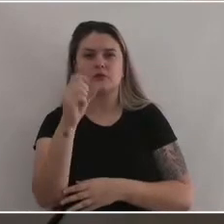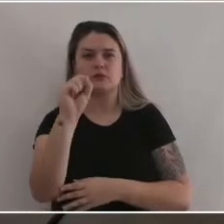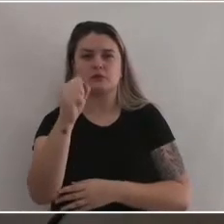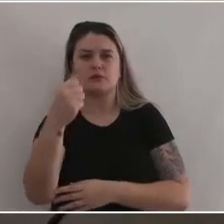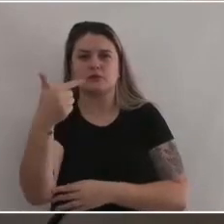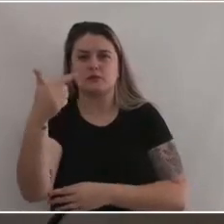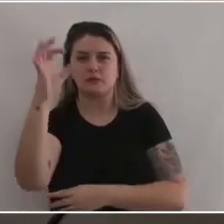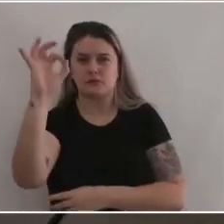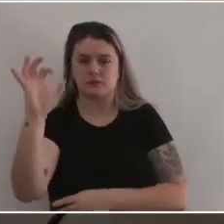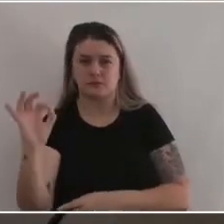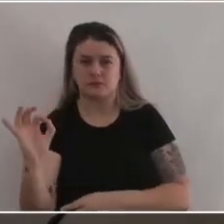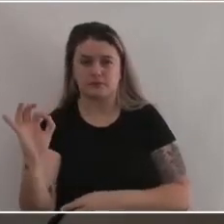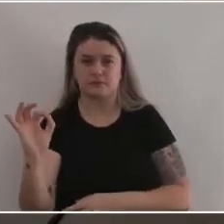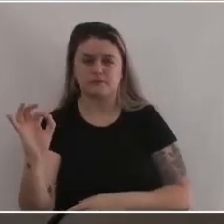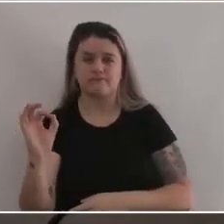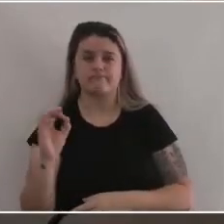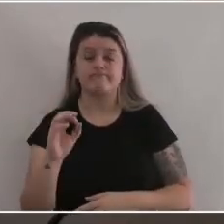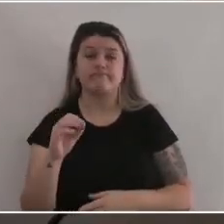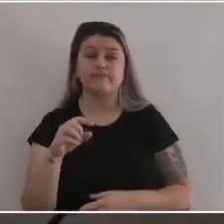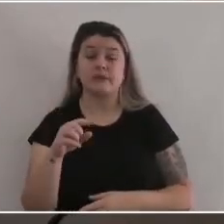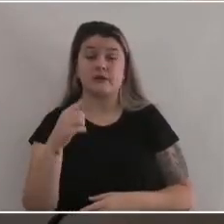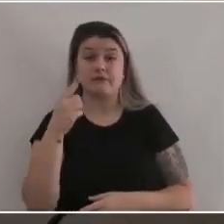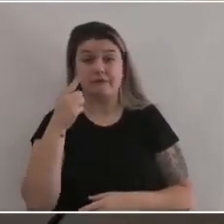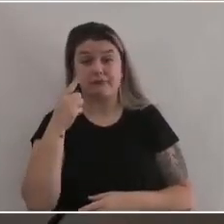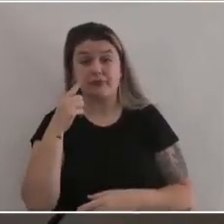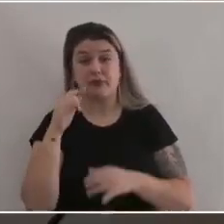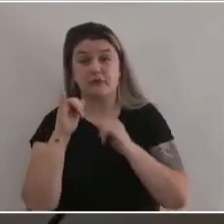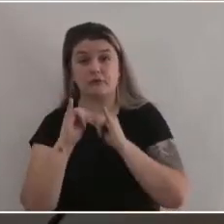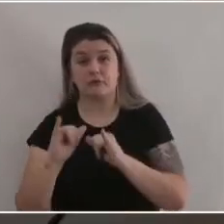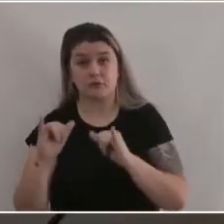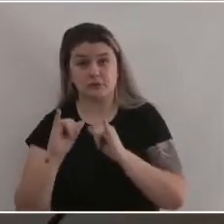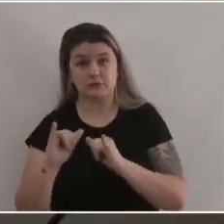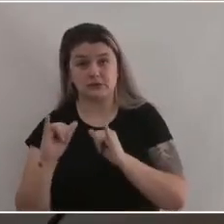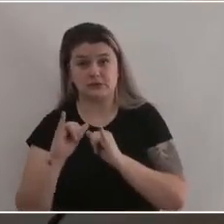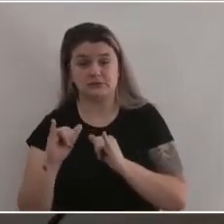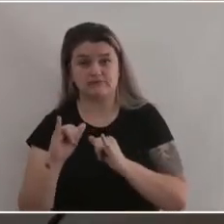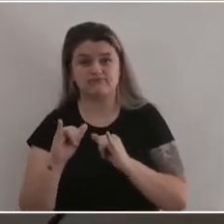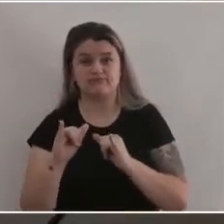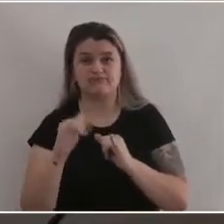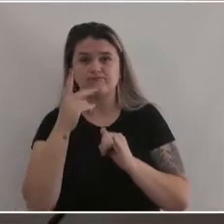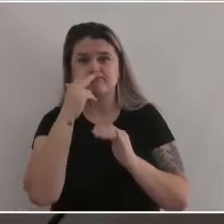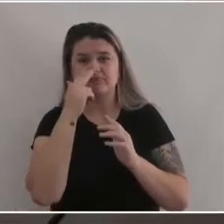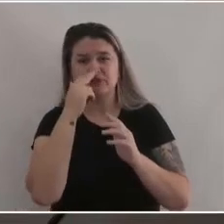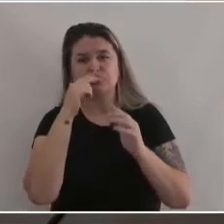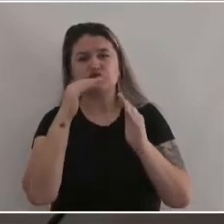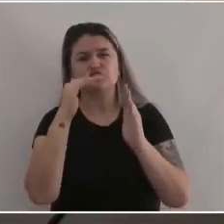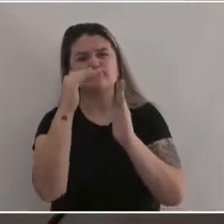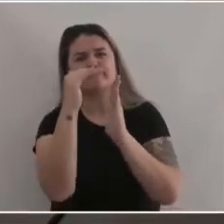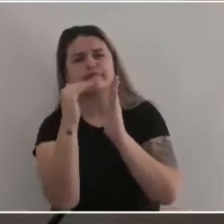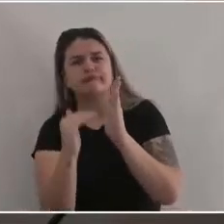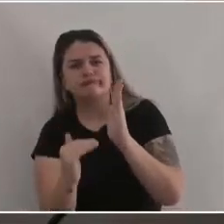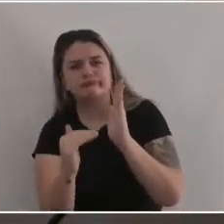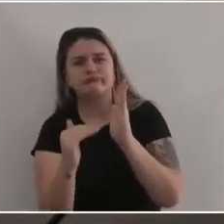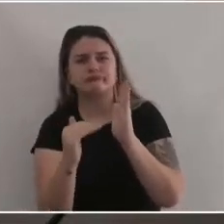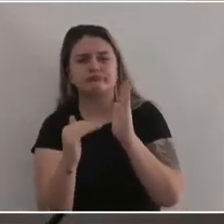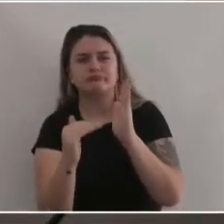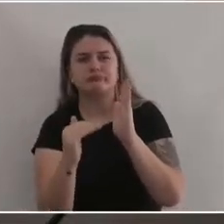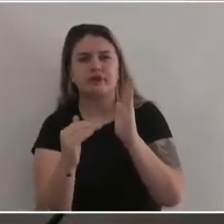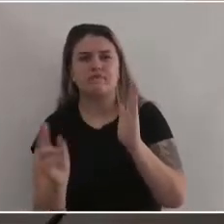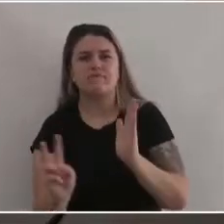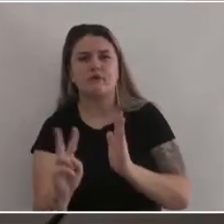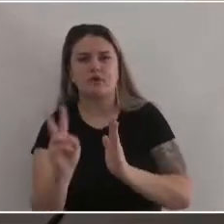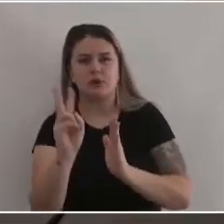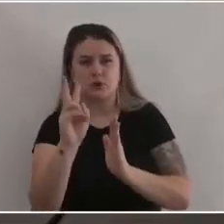41,82%. Aqui tivemos uma queda considerável nos